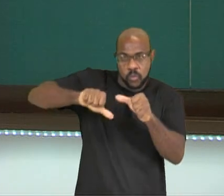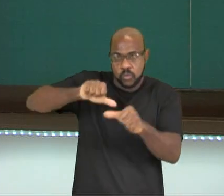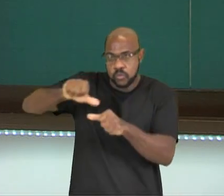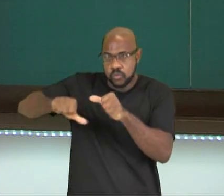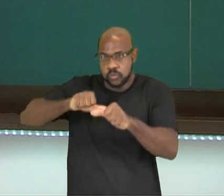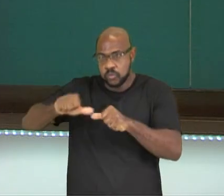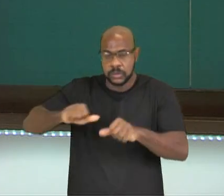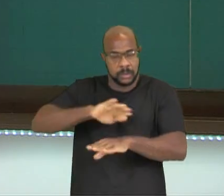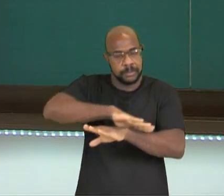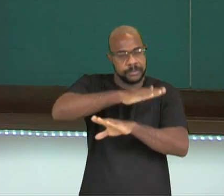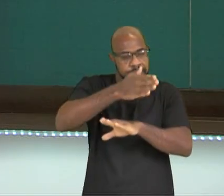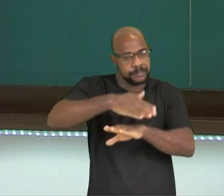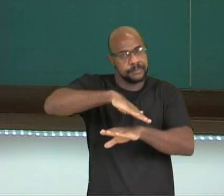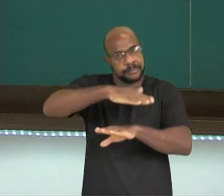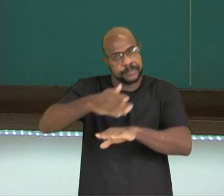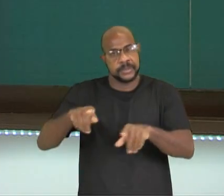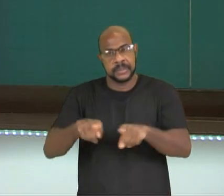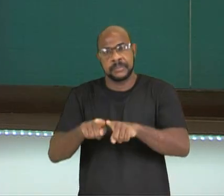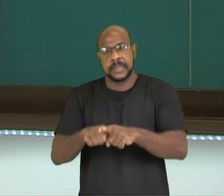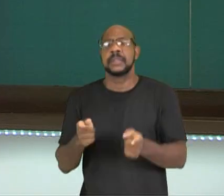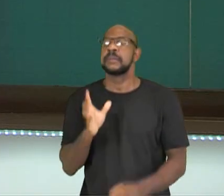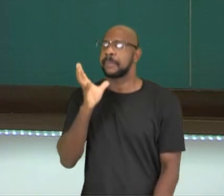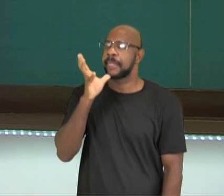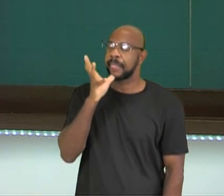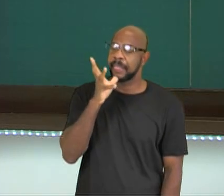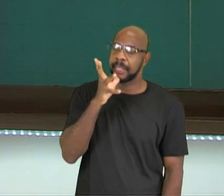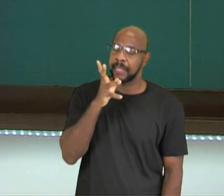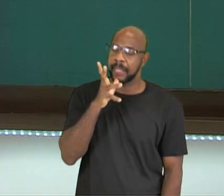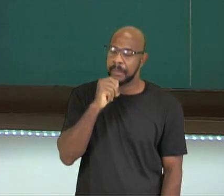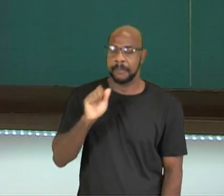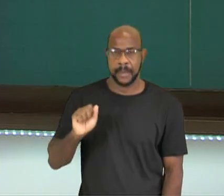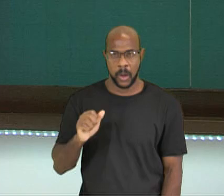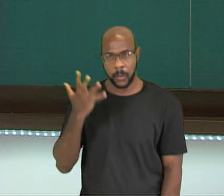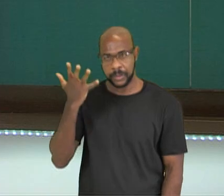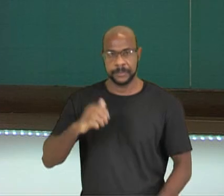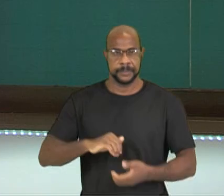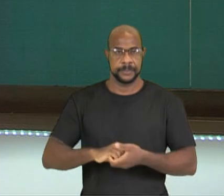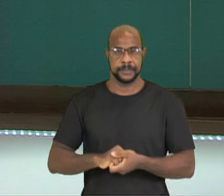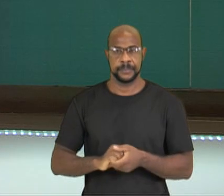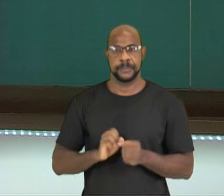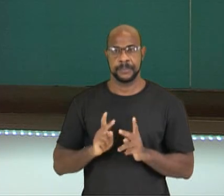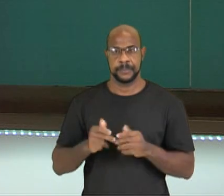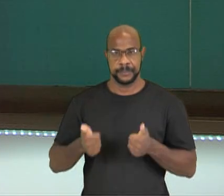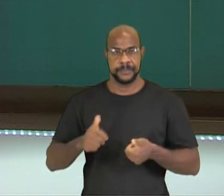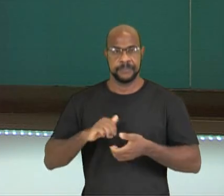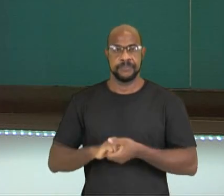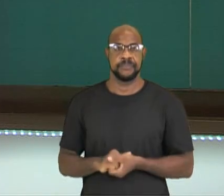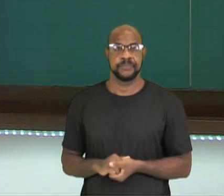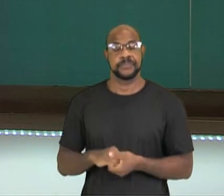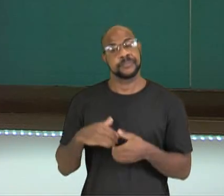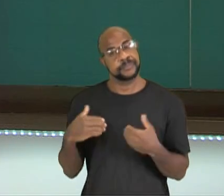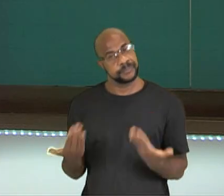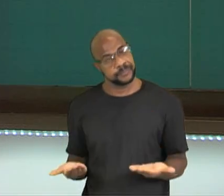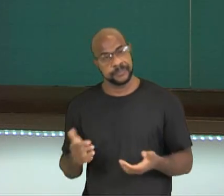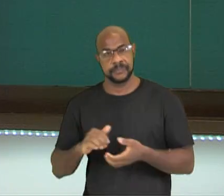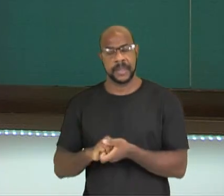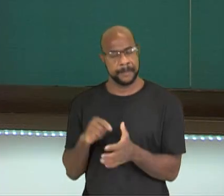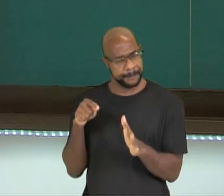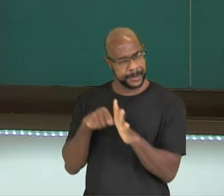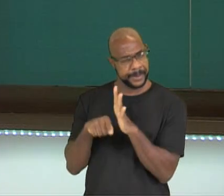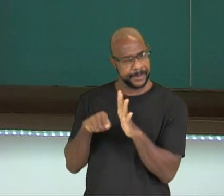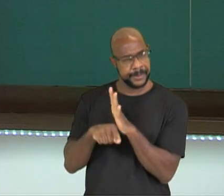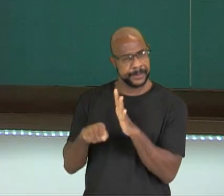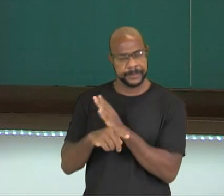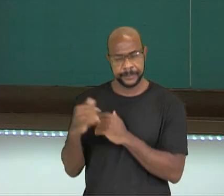são vagarosos, demoram para acontecer, certo? Pensando nisso, então, vamos à perguntinha